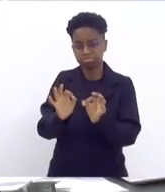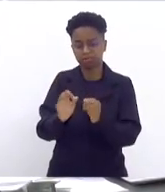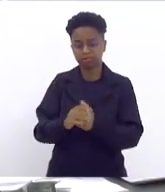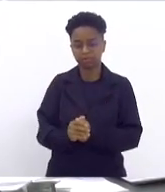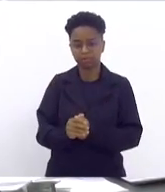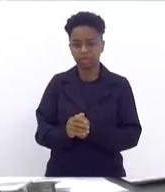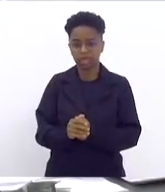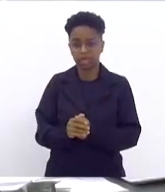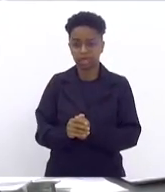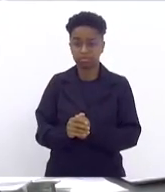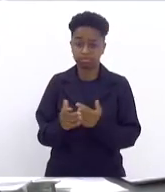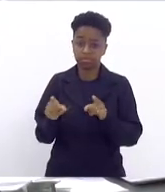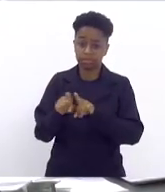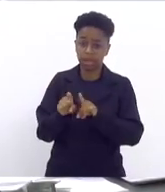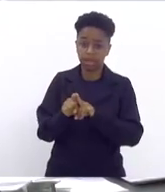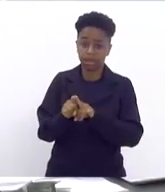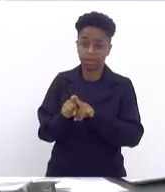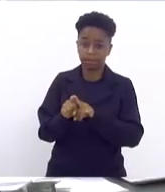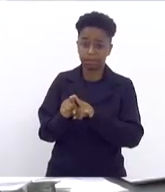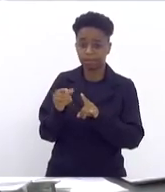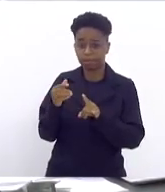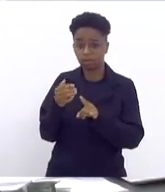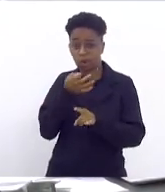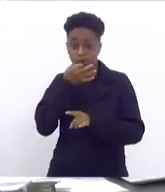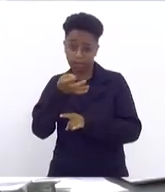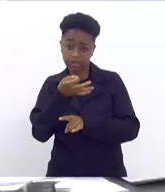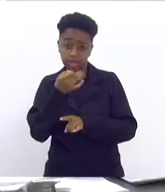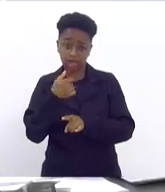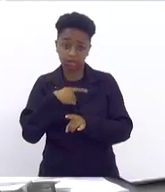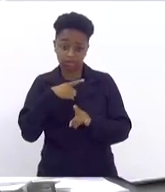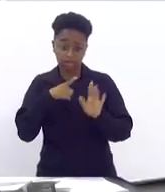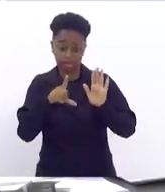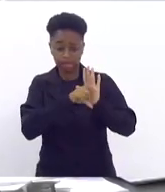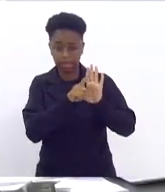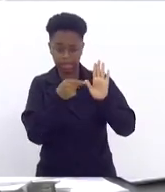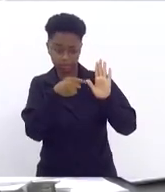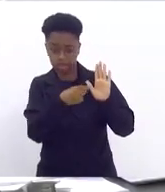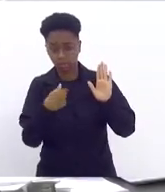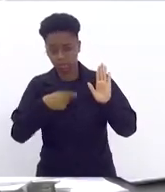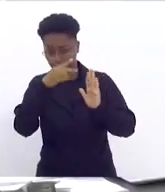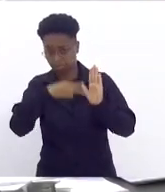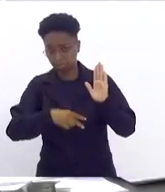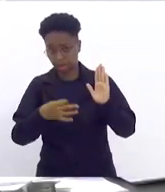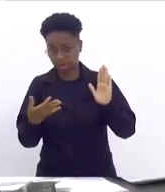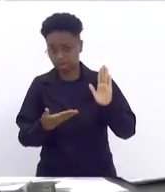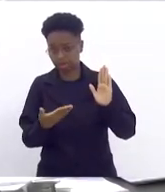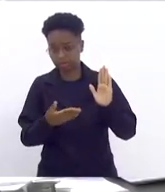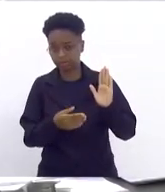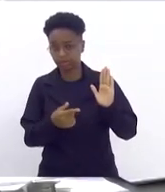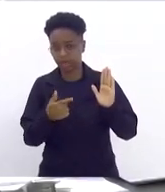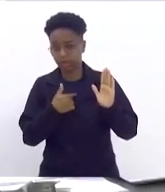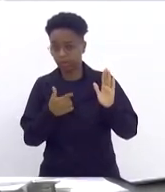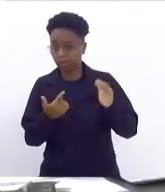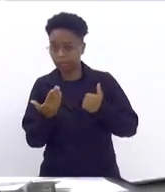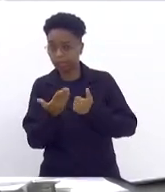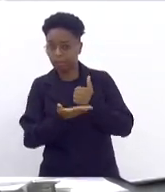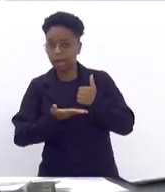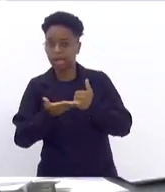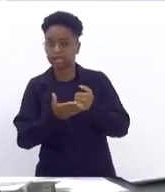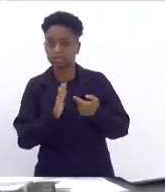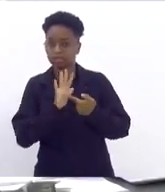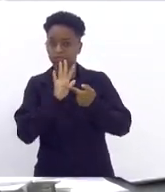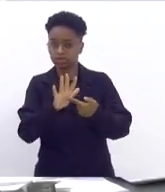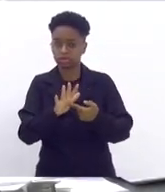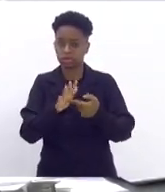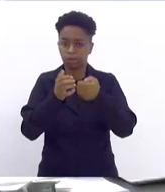e evolui o comentário. Eu estou aqui com a lei, inclusive, que eu fiz base para dar a